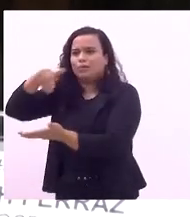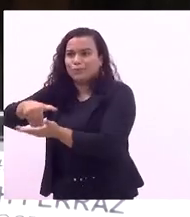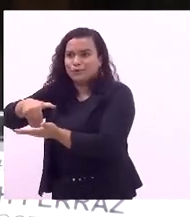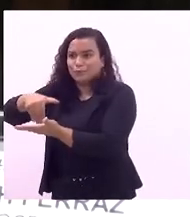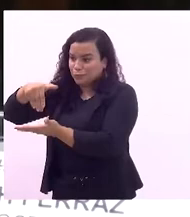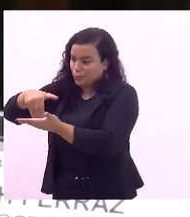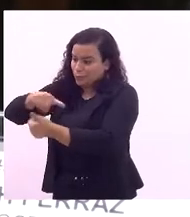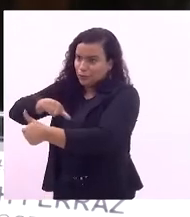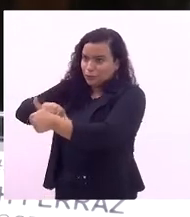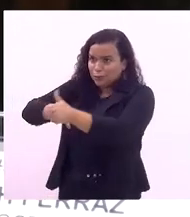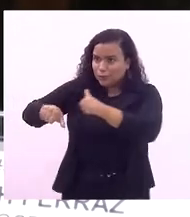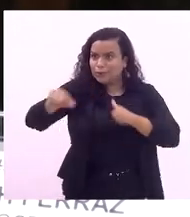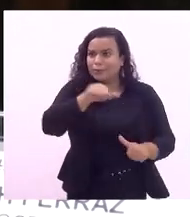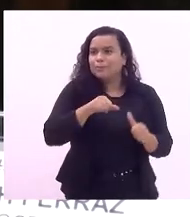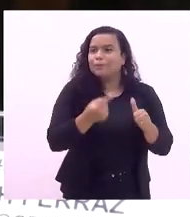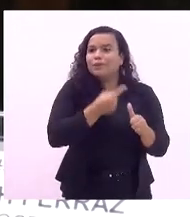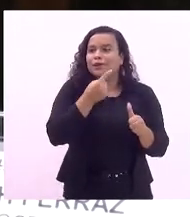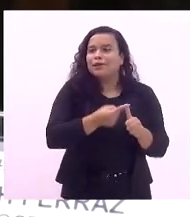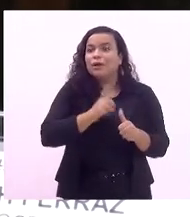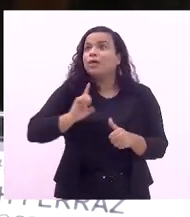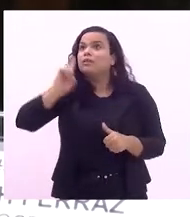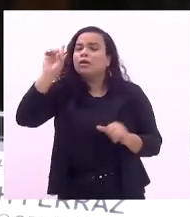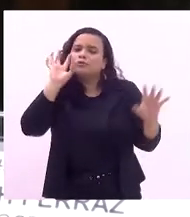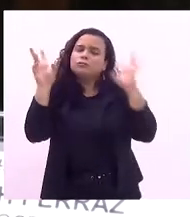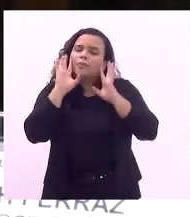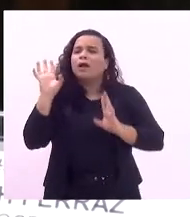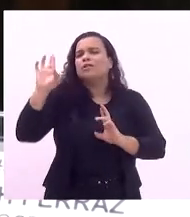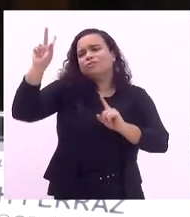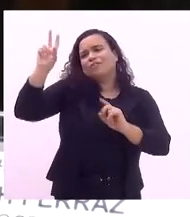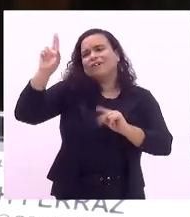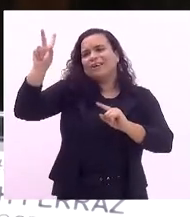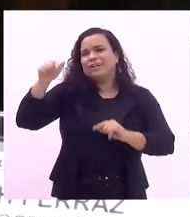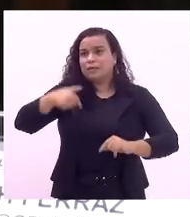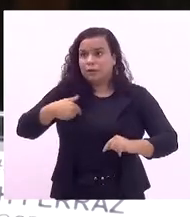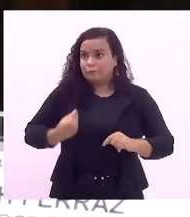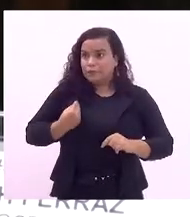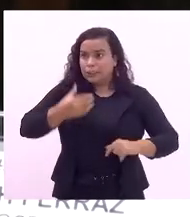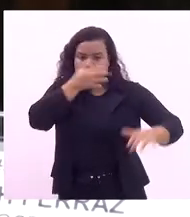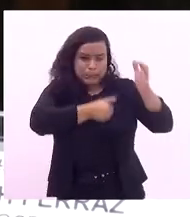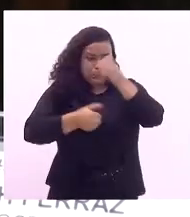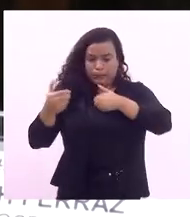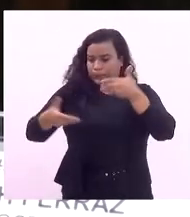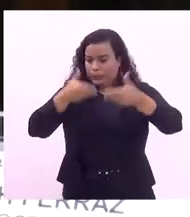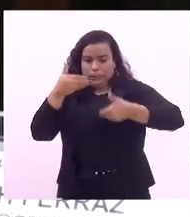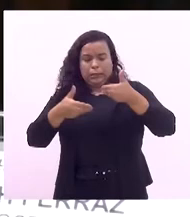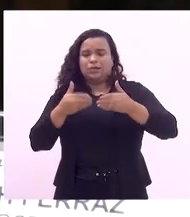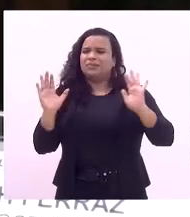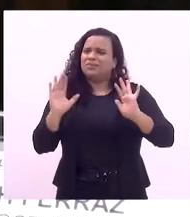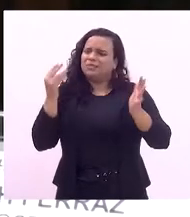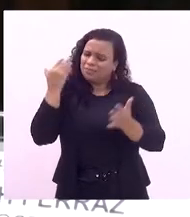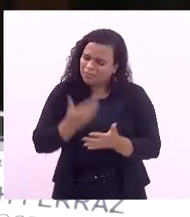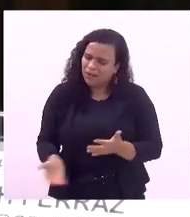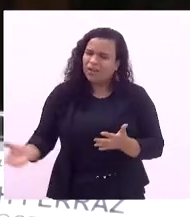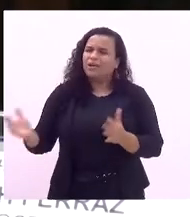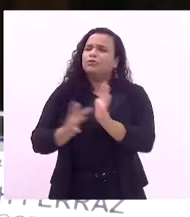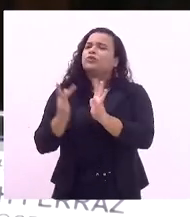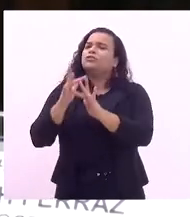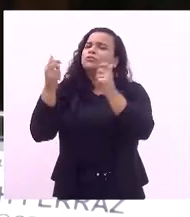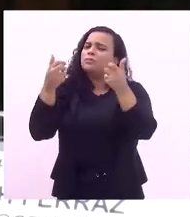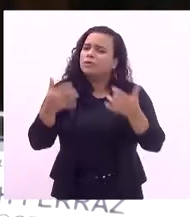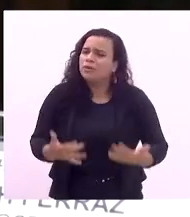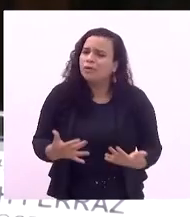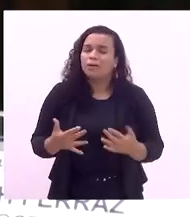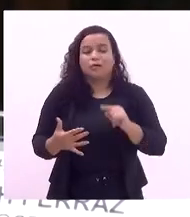da nossa na quem procurar salvar a sua vida perdê-la mas quem perder a sua vida por causa de mim do Evangelho vai